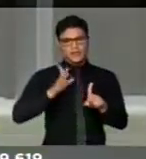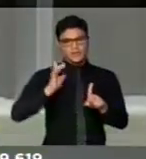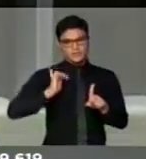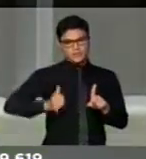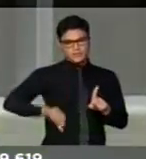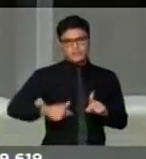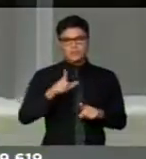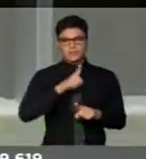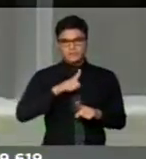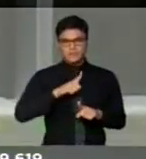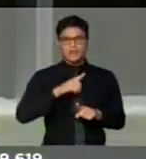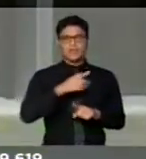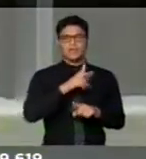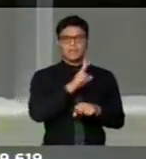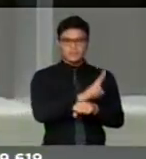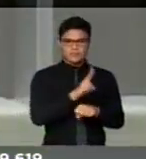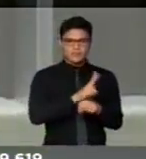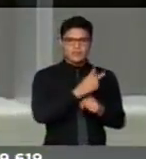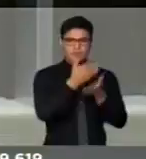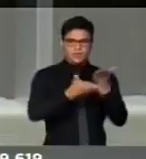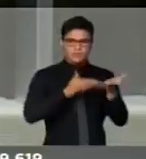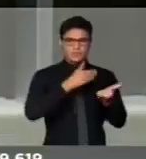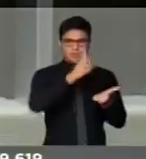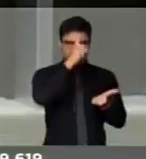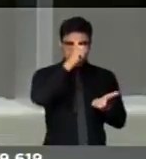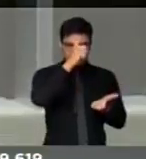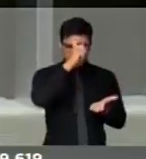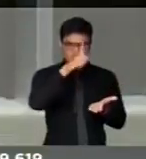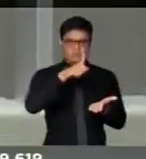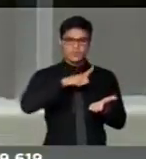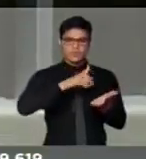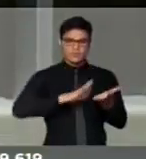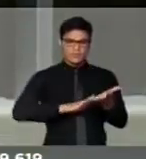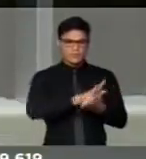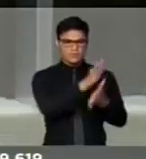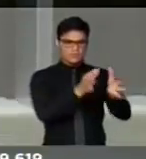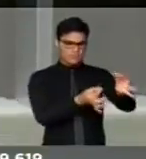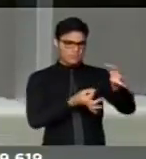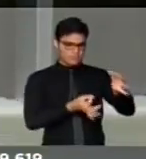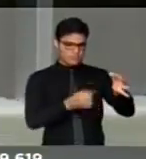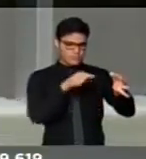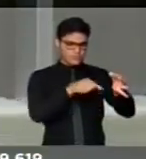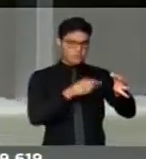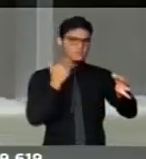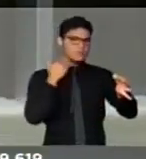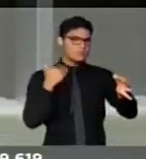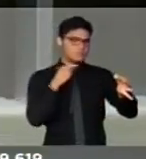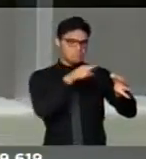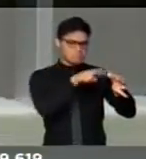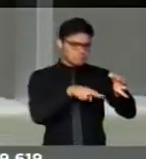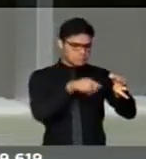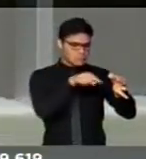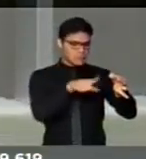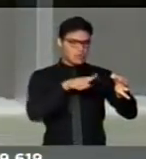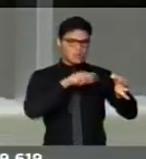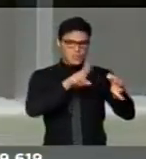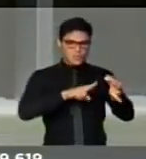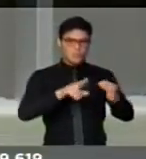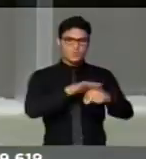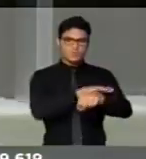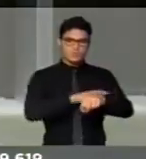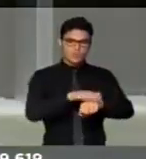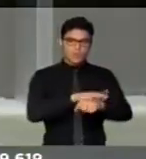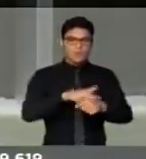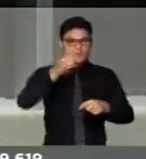pré-natal, recebem nos extratos bancários mensagens especiais sobre o uso de repelentes e